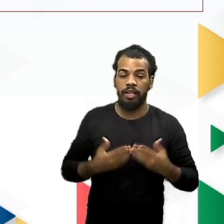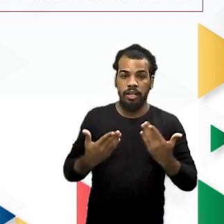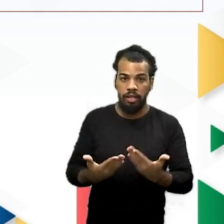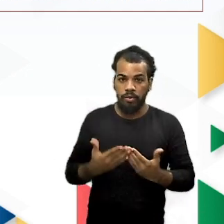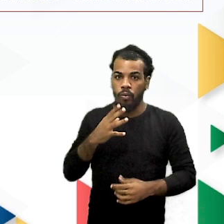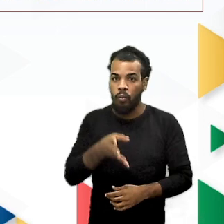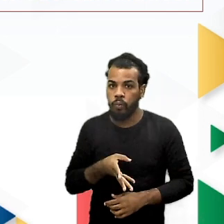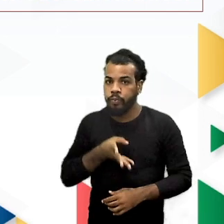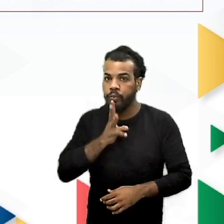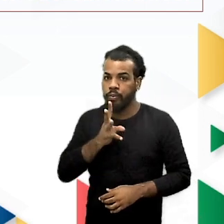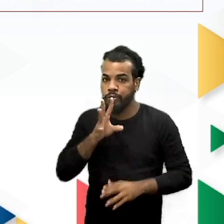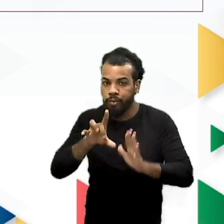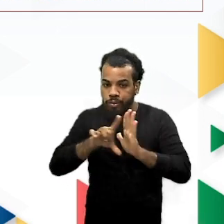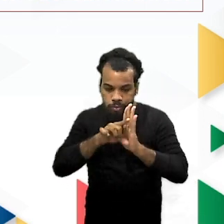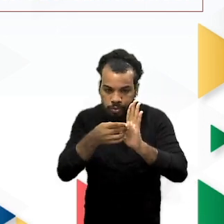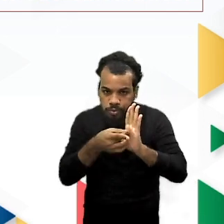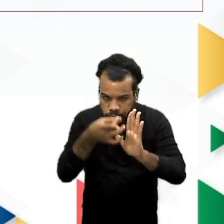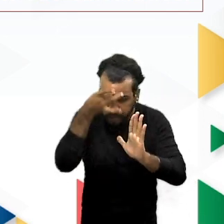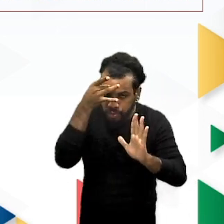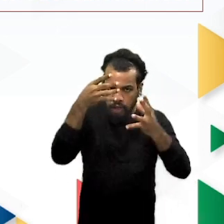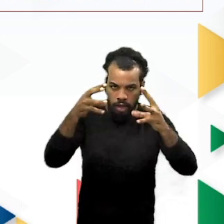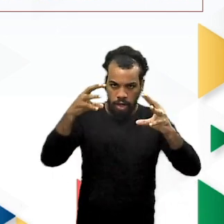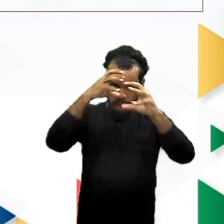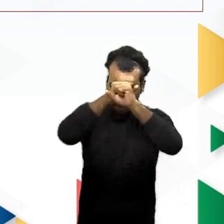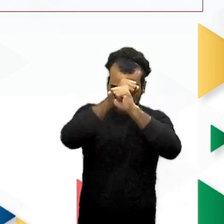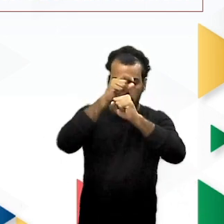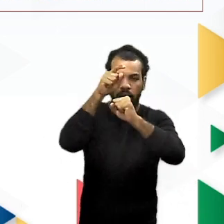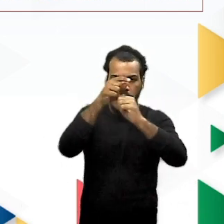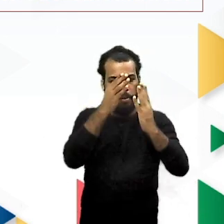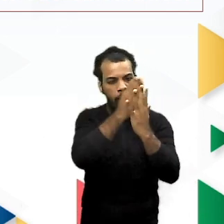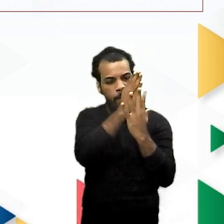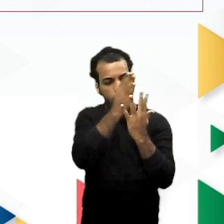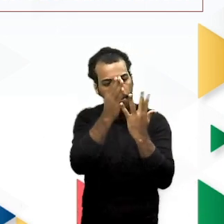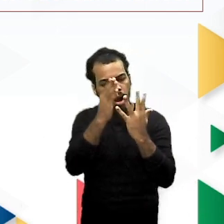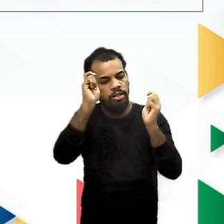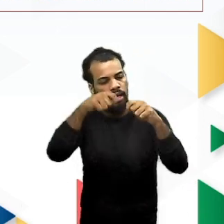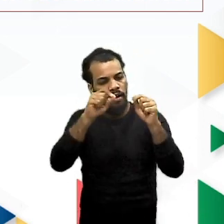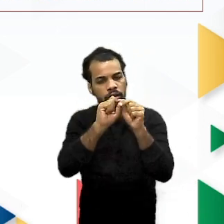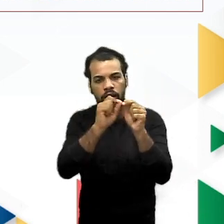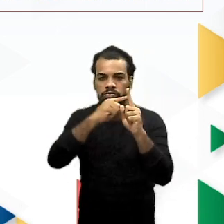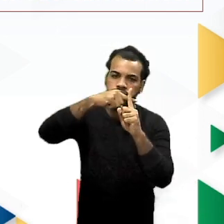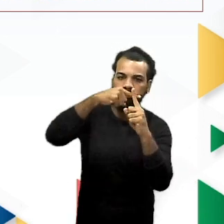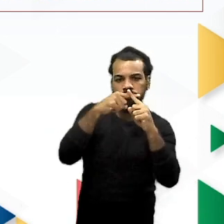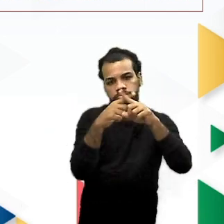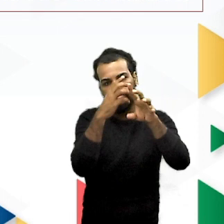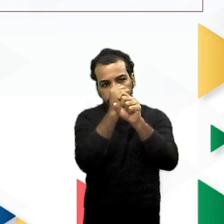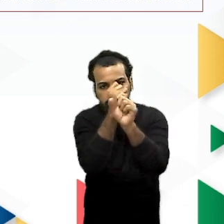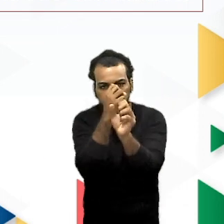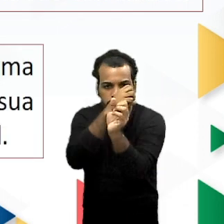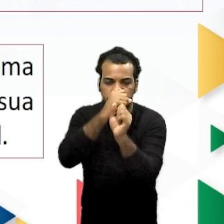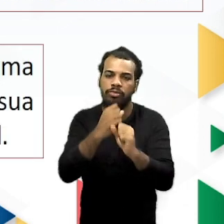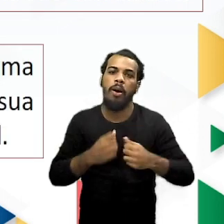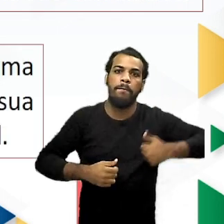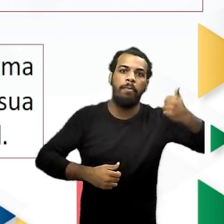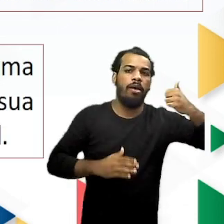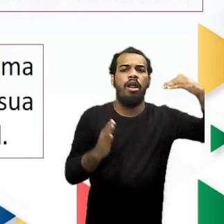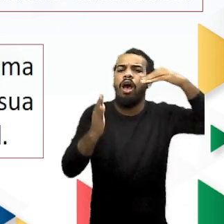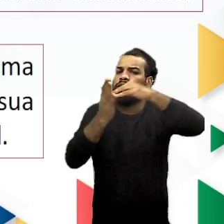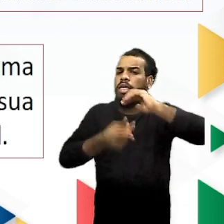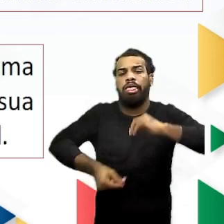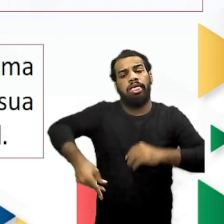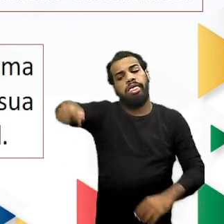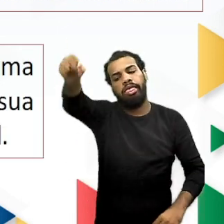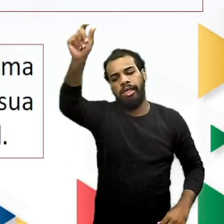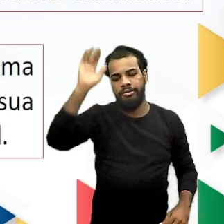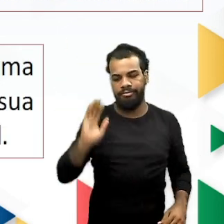lei que determinará qualquer termo a ser calculado, qualquer um, tá? Do primeiro ao infinito, ok? Bom,